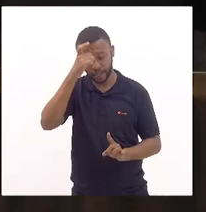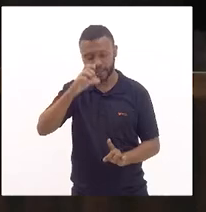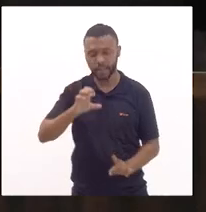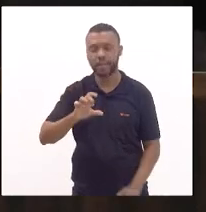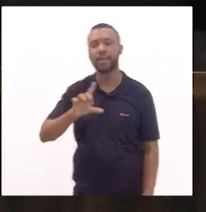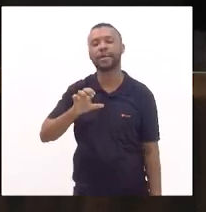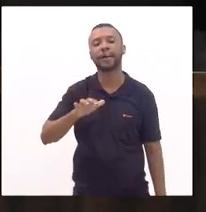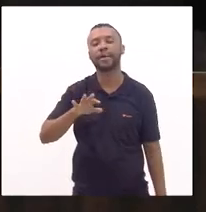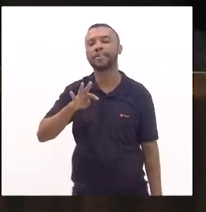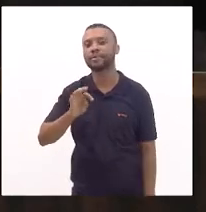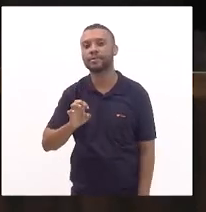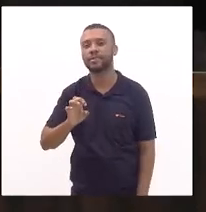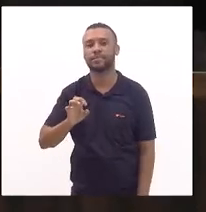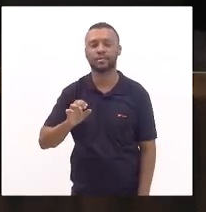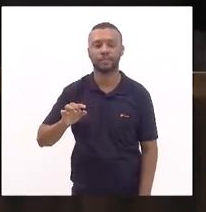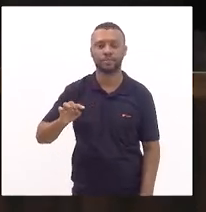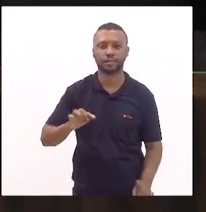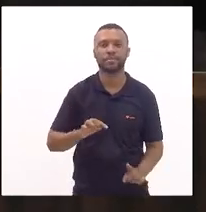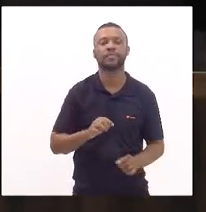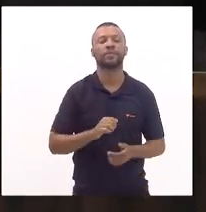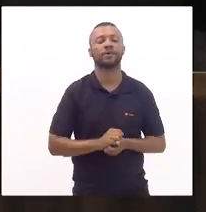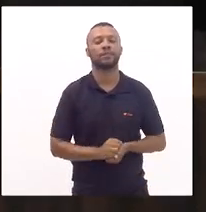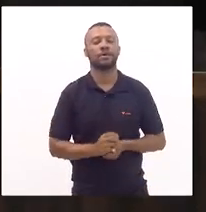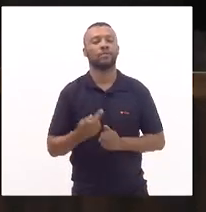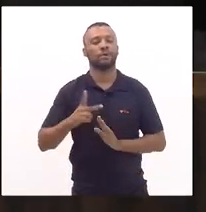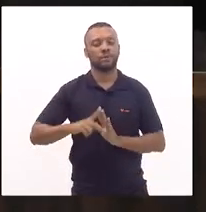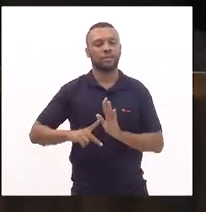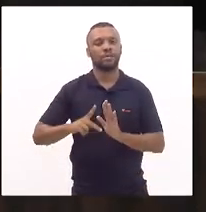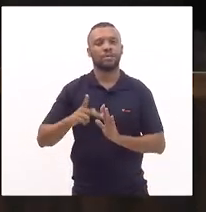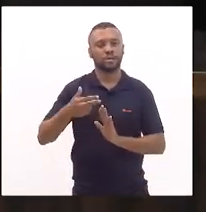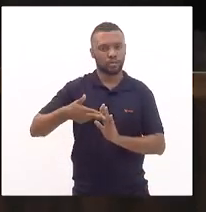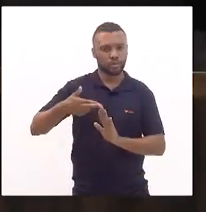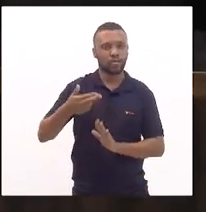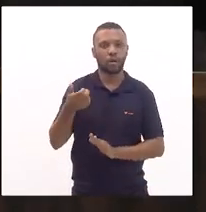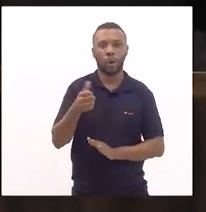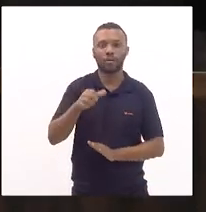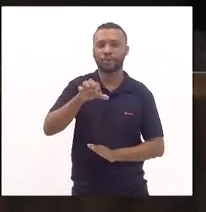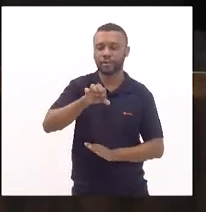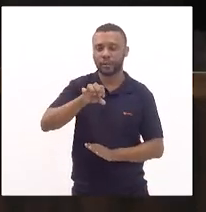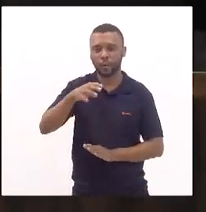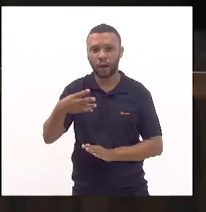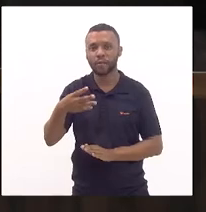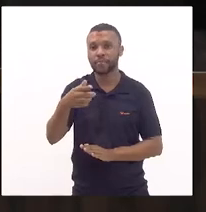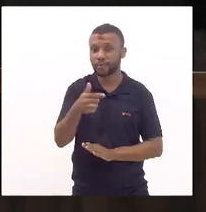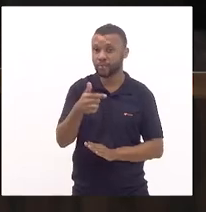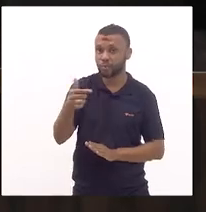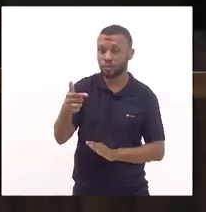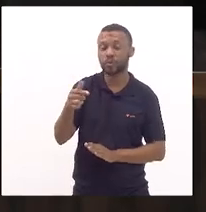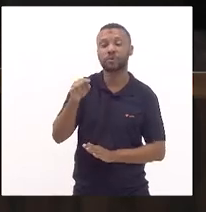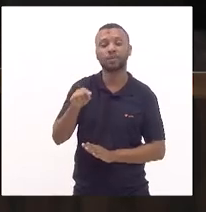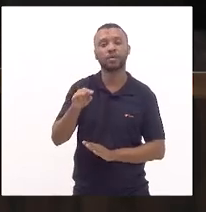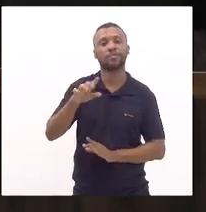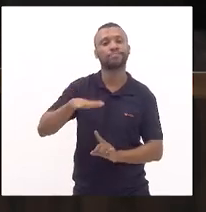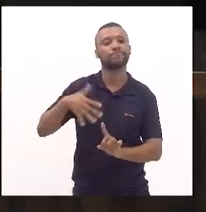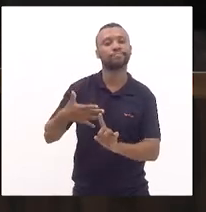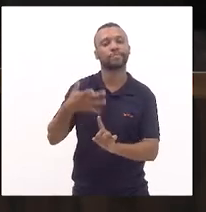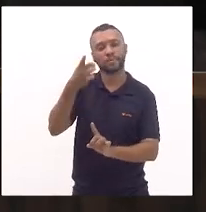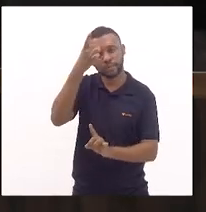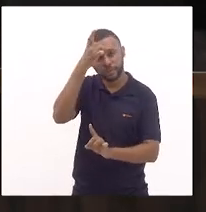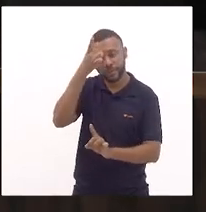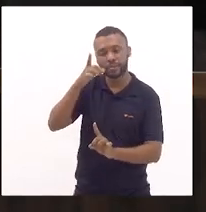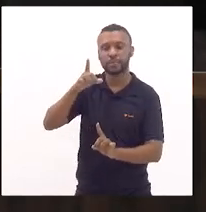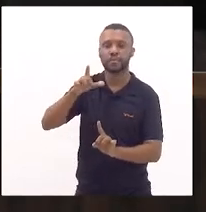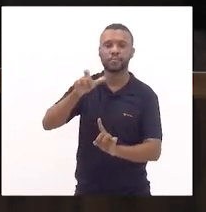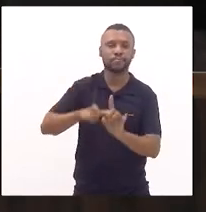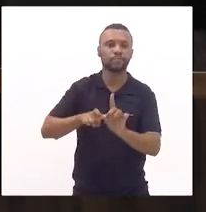Santos Silva. Projeto de resolução 1194-22, concede o prêmio Dandara à deputada Rosângela